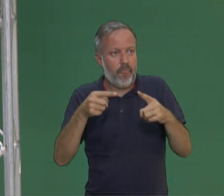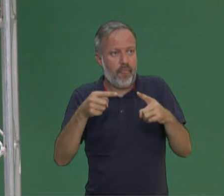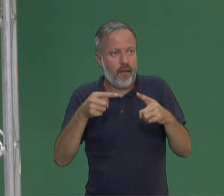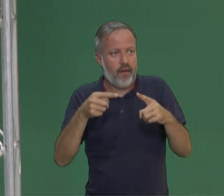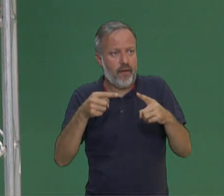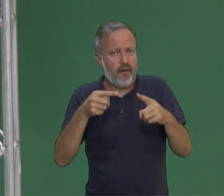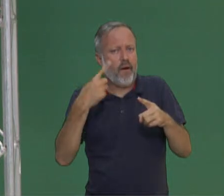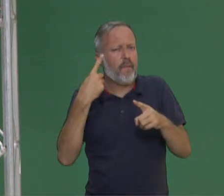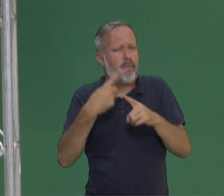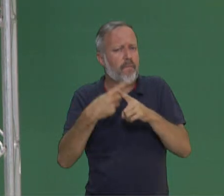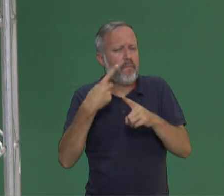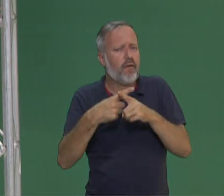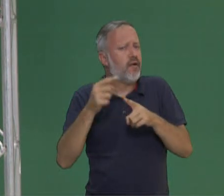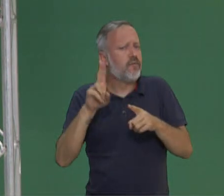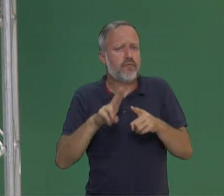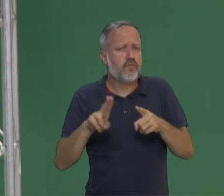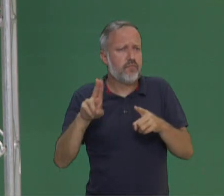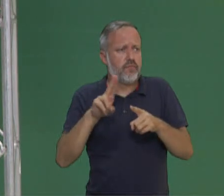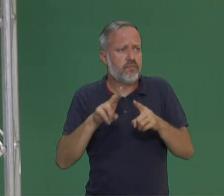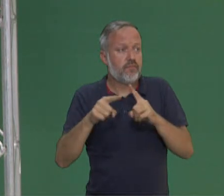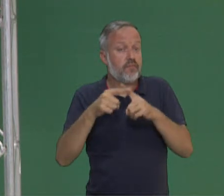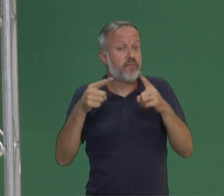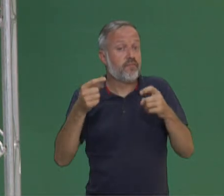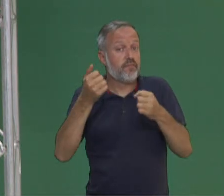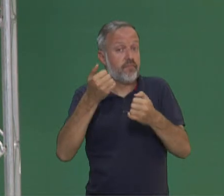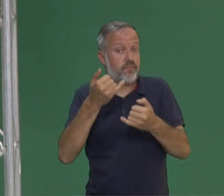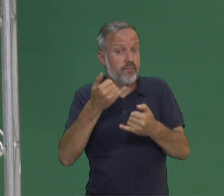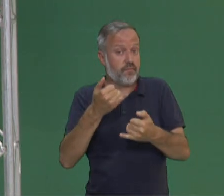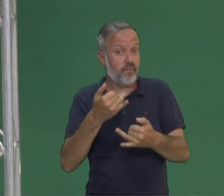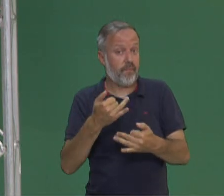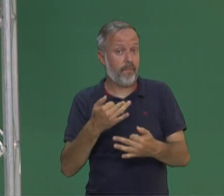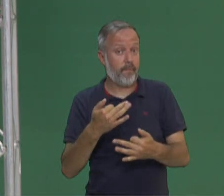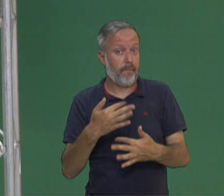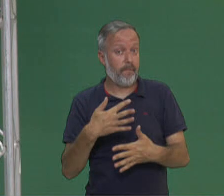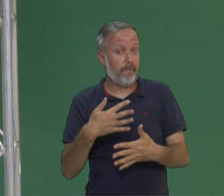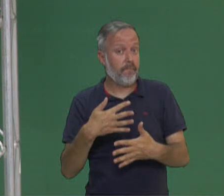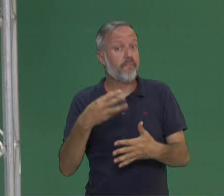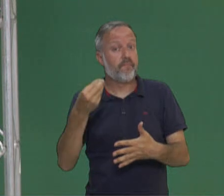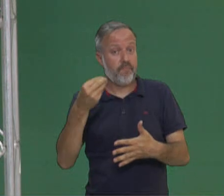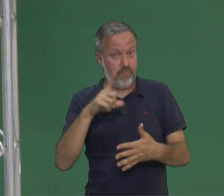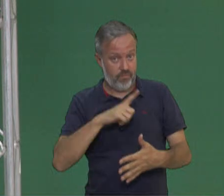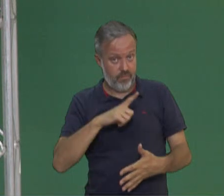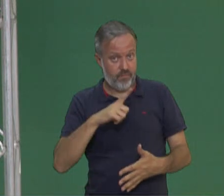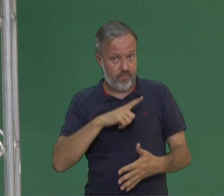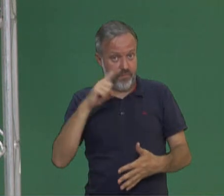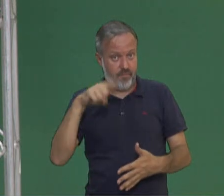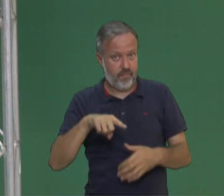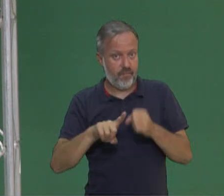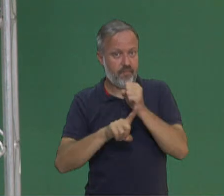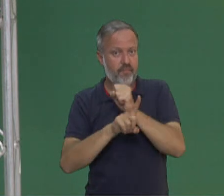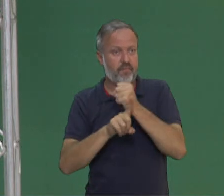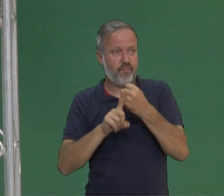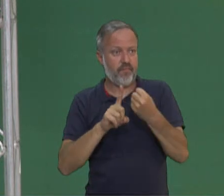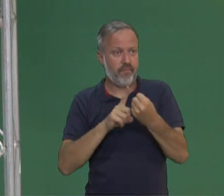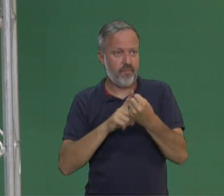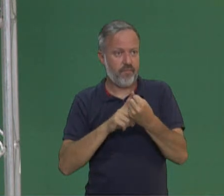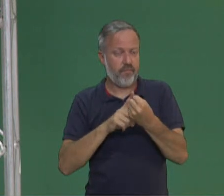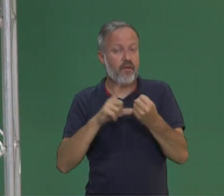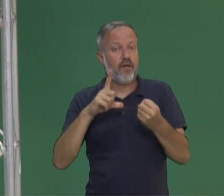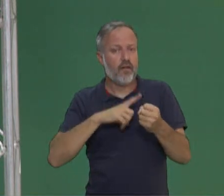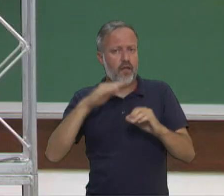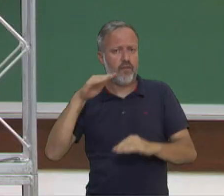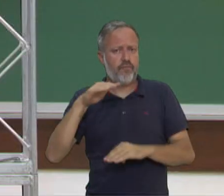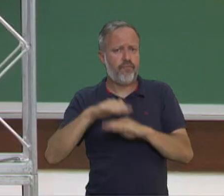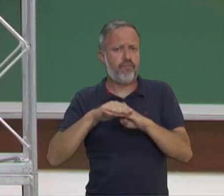que inventar mais elementos? Mas que nos explica muito sobre os elementos que já existem. Ótimo? Tem um limite para